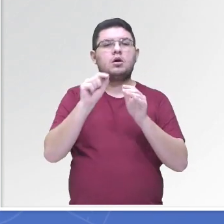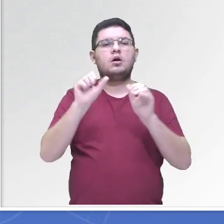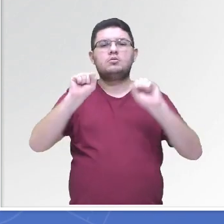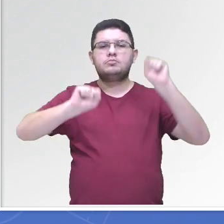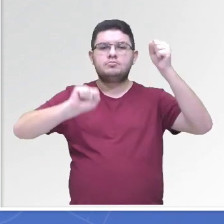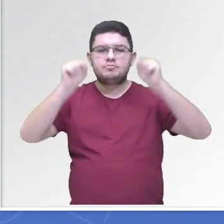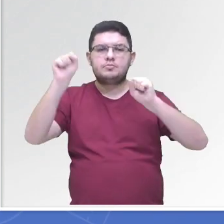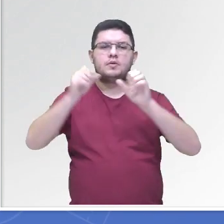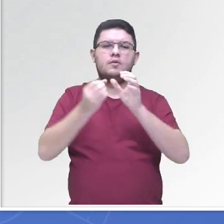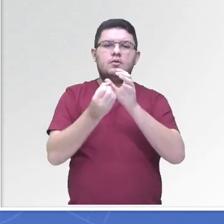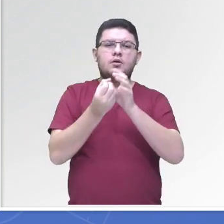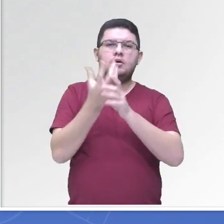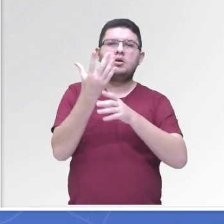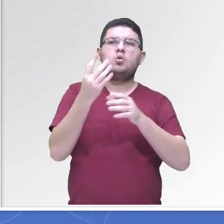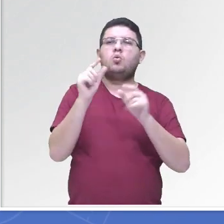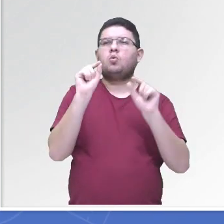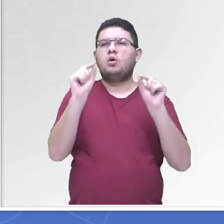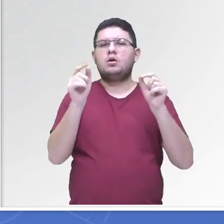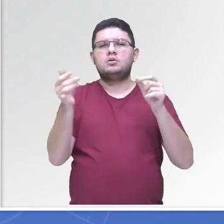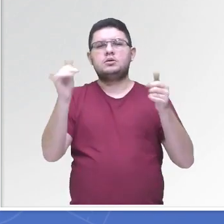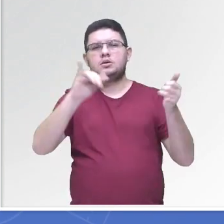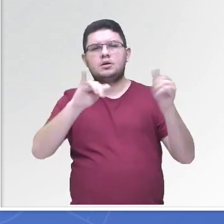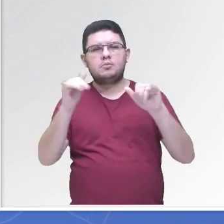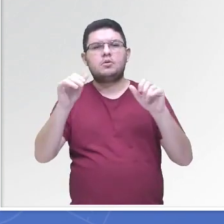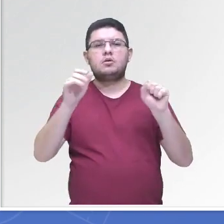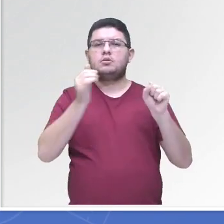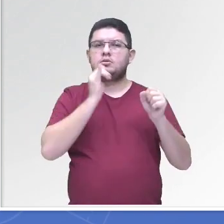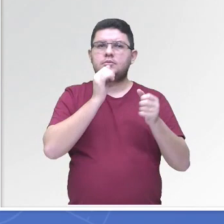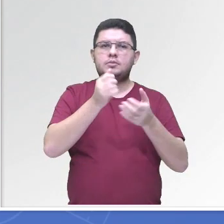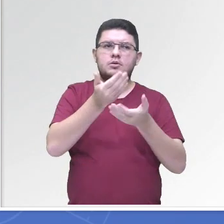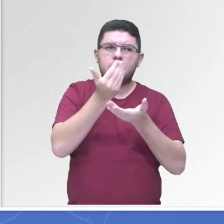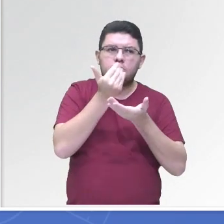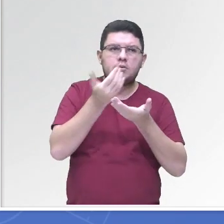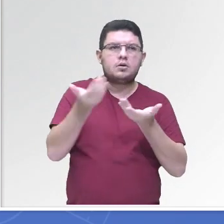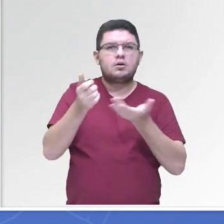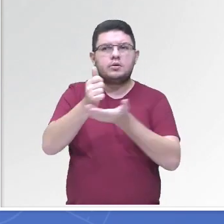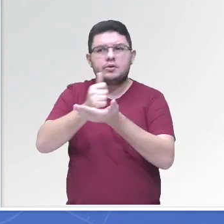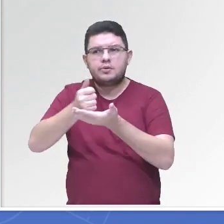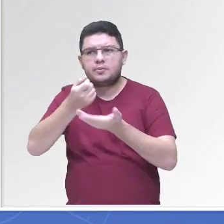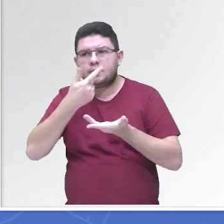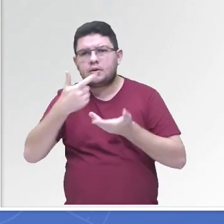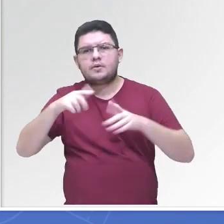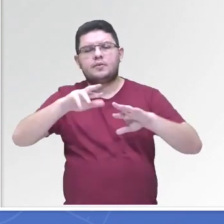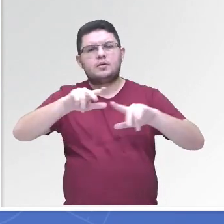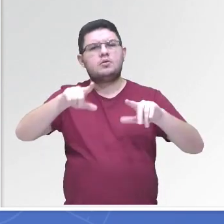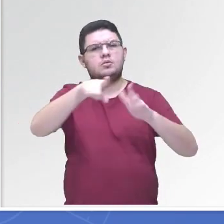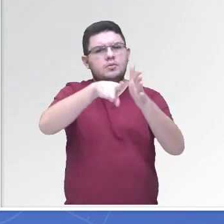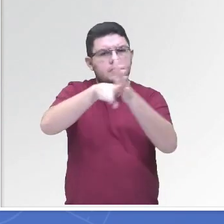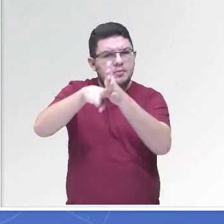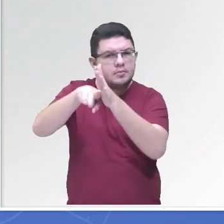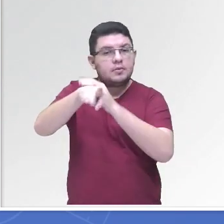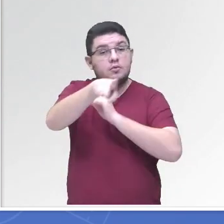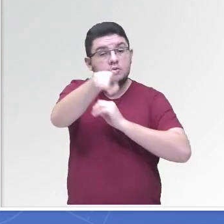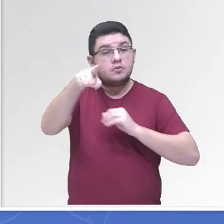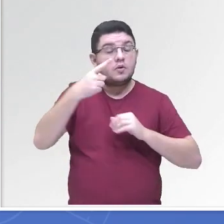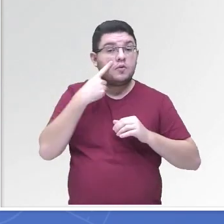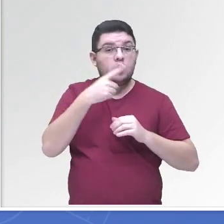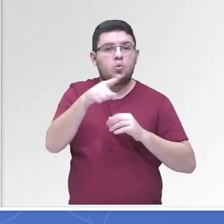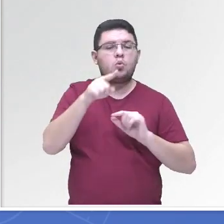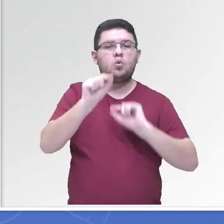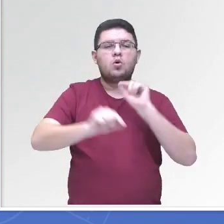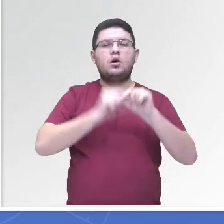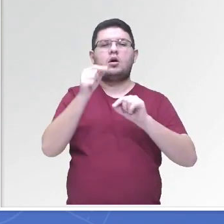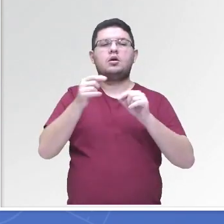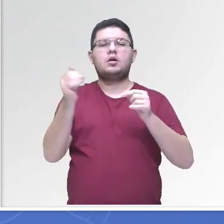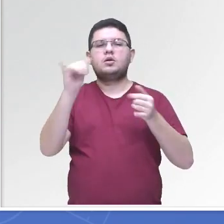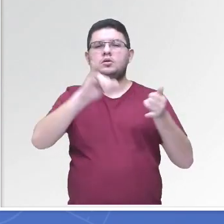principalmente a indústria de alimentos e a indústria de fármacos. Pesquisa um pouquinho, vê o quanto os compostos orgânicos são importantes, né? O